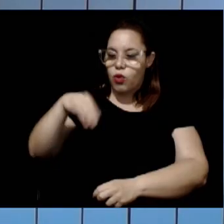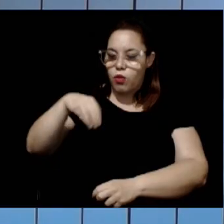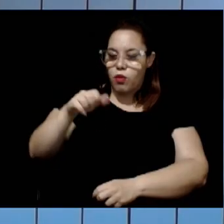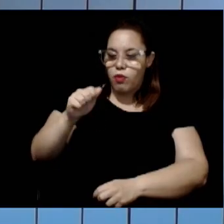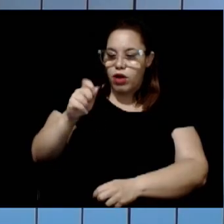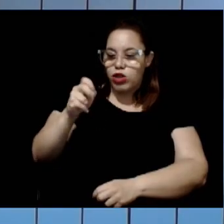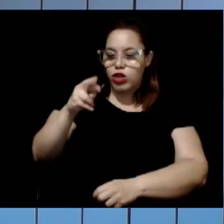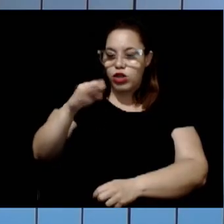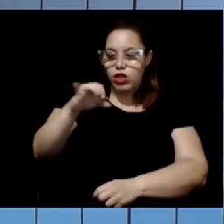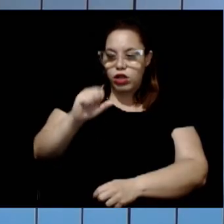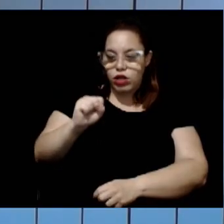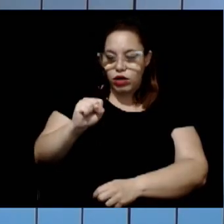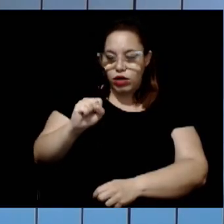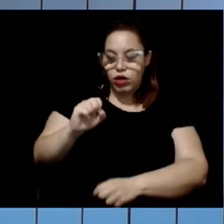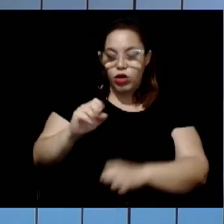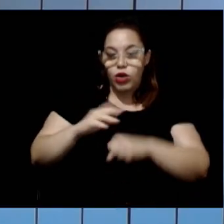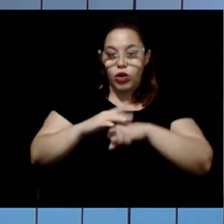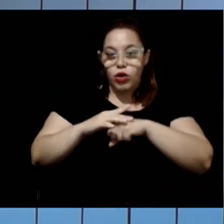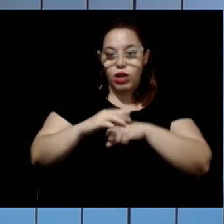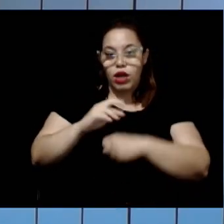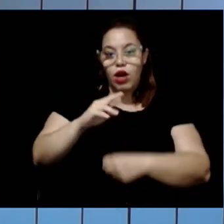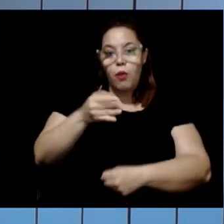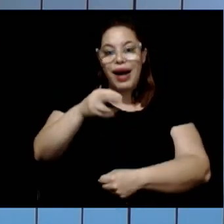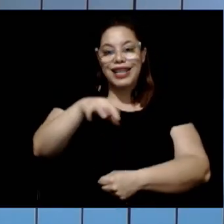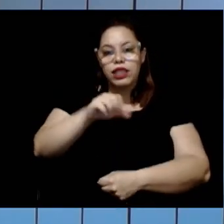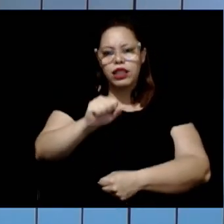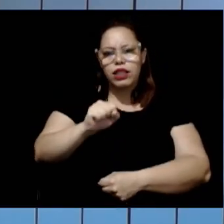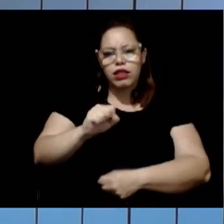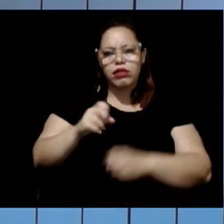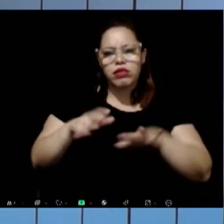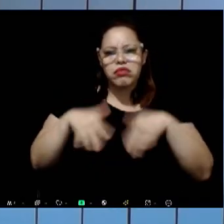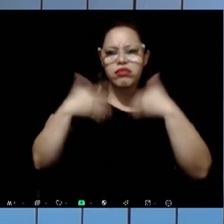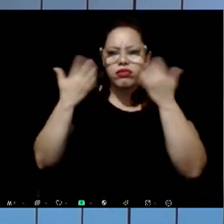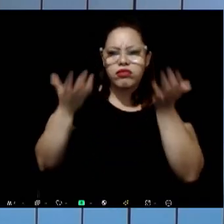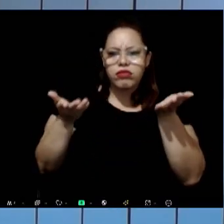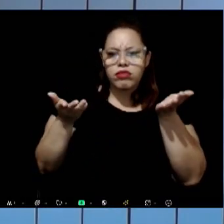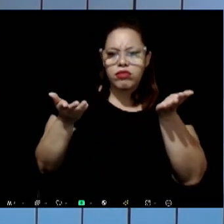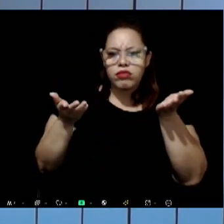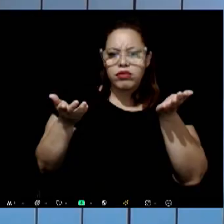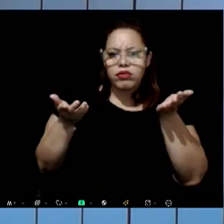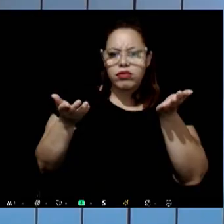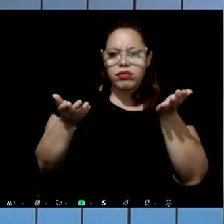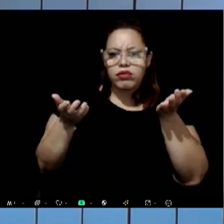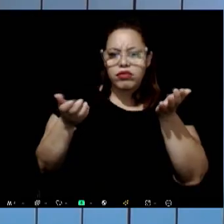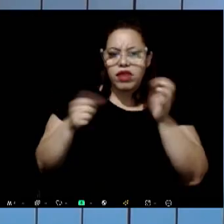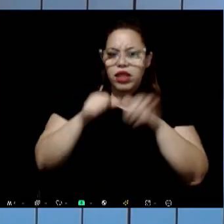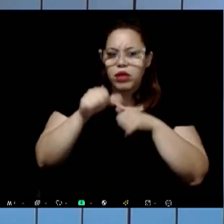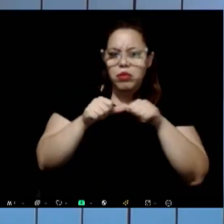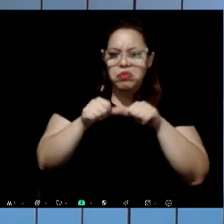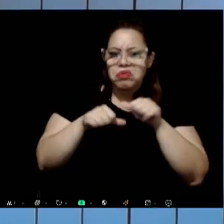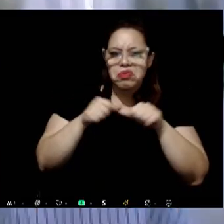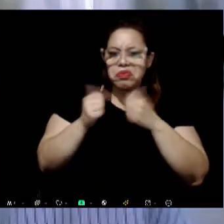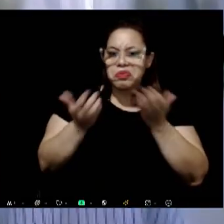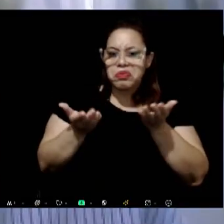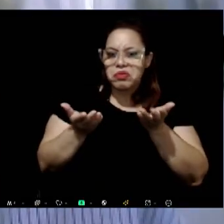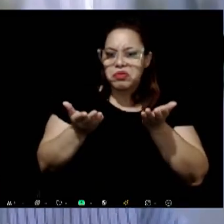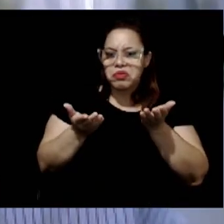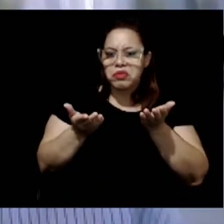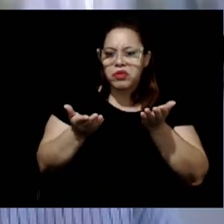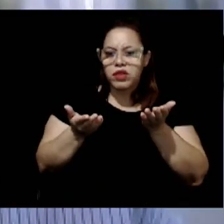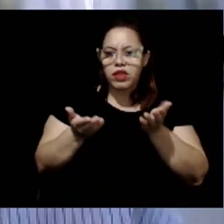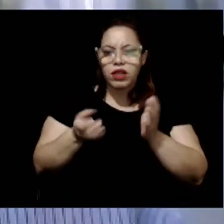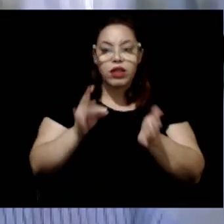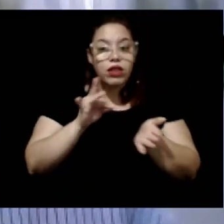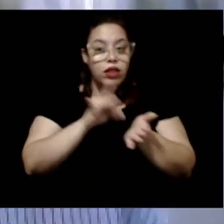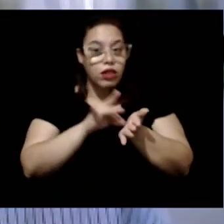doenças reumáticas. Eu gostaria que o senhor explicasse um pouquinho por que houve essa mudança. Na verdade, o reumatismo